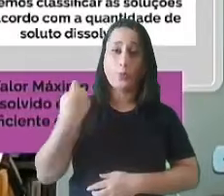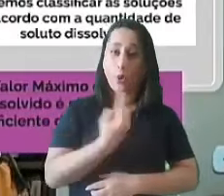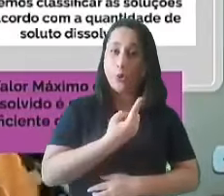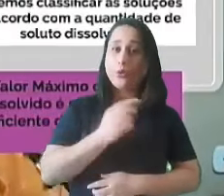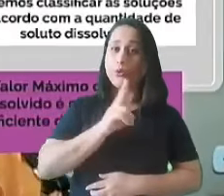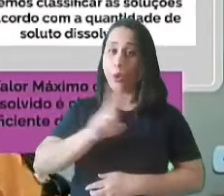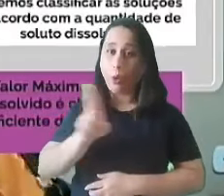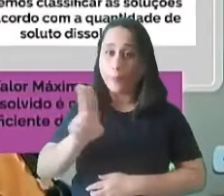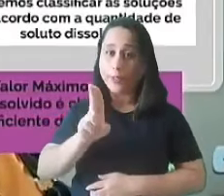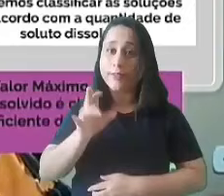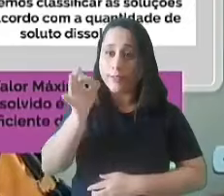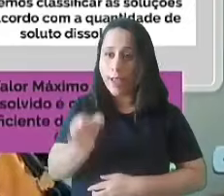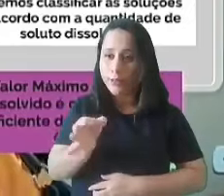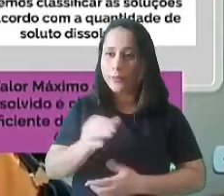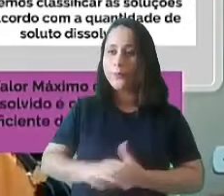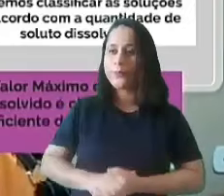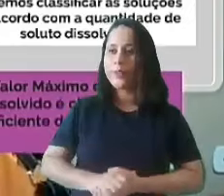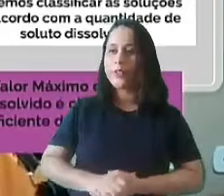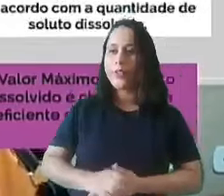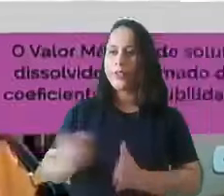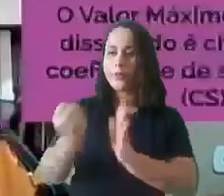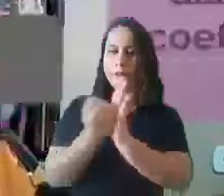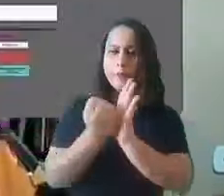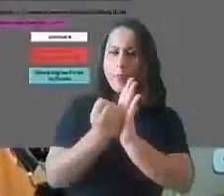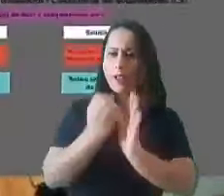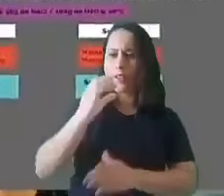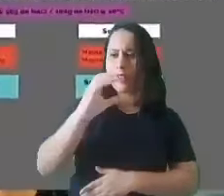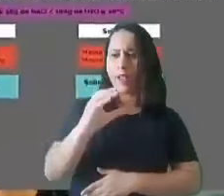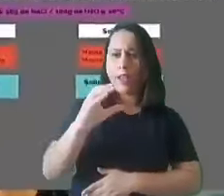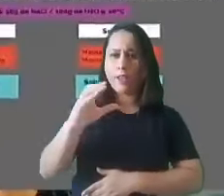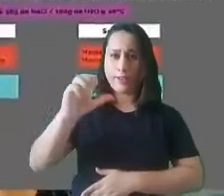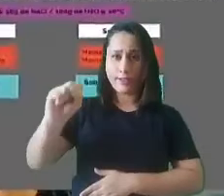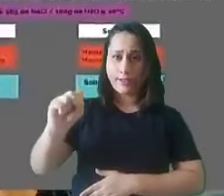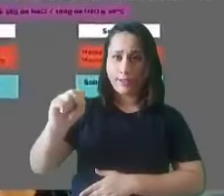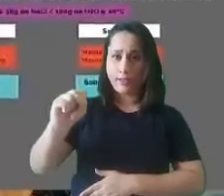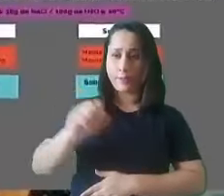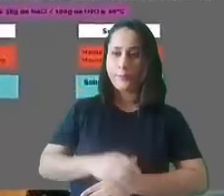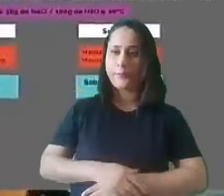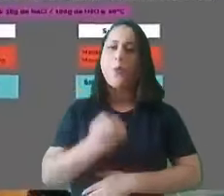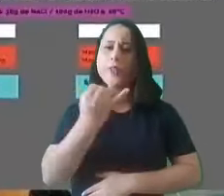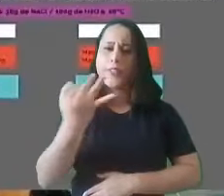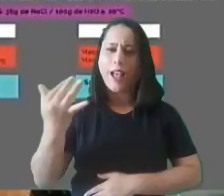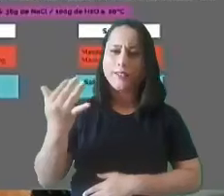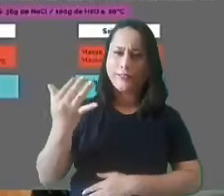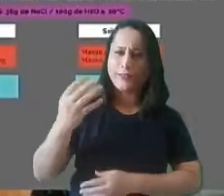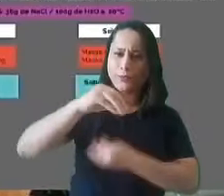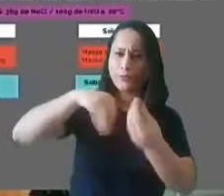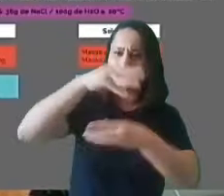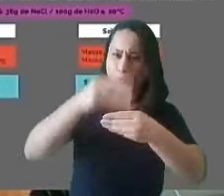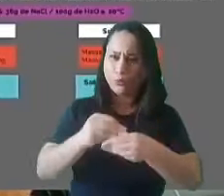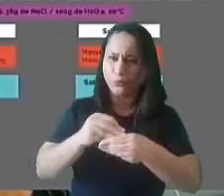solvente, a gente chama de coeficiente de solubilidade. Então, em uma